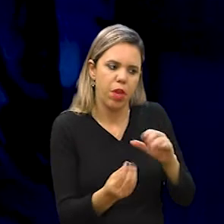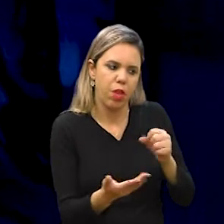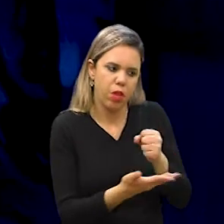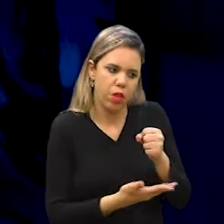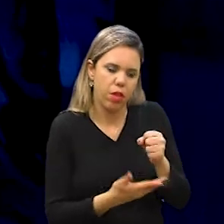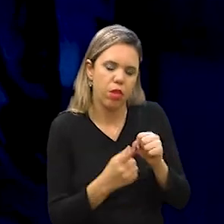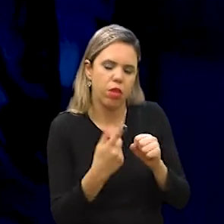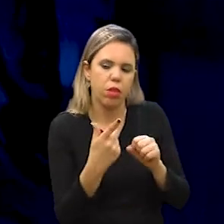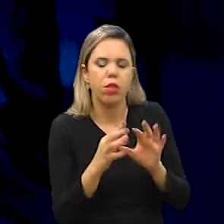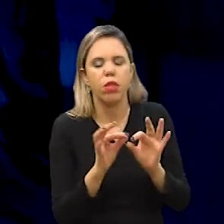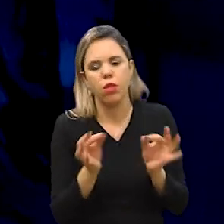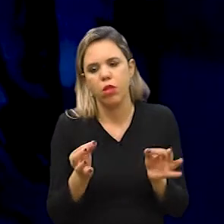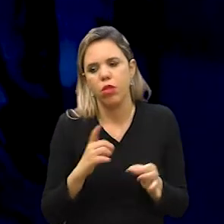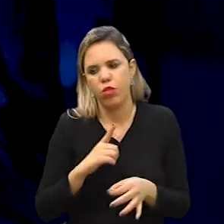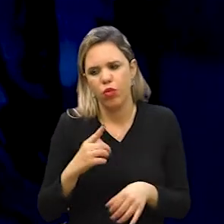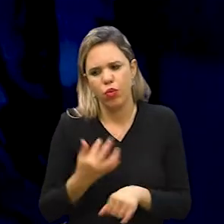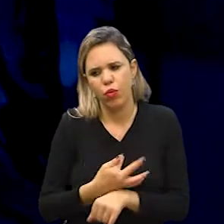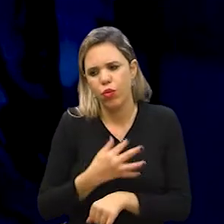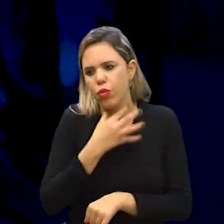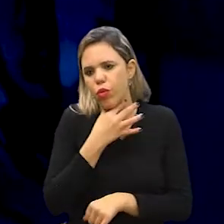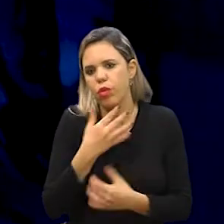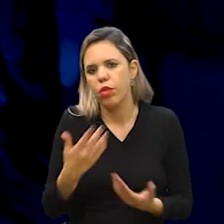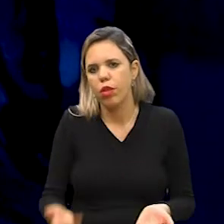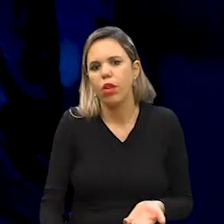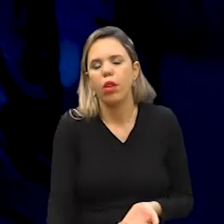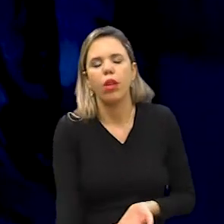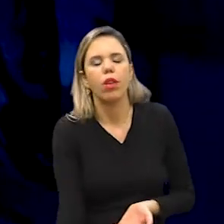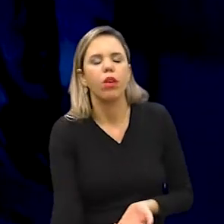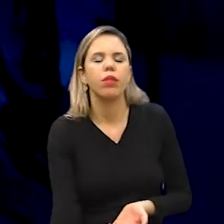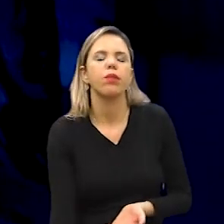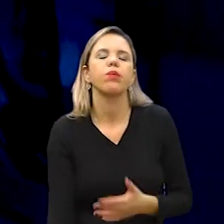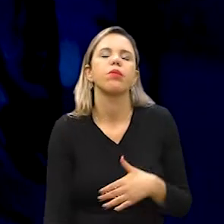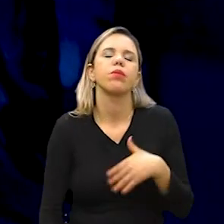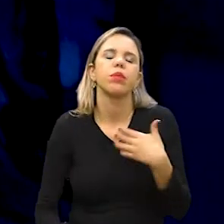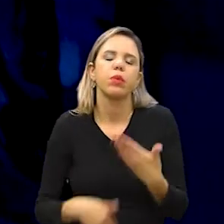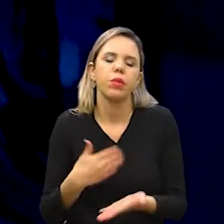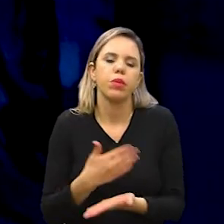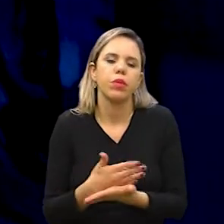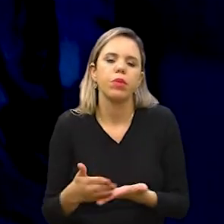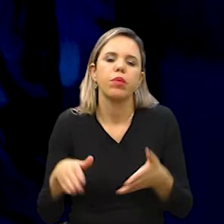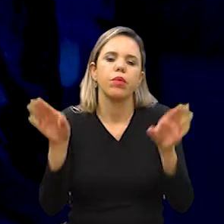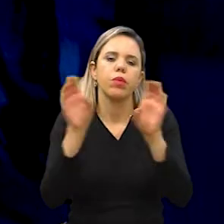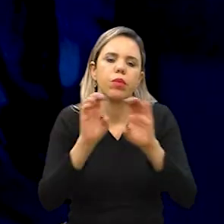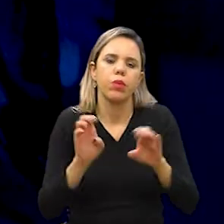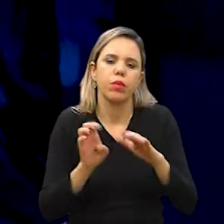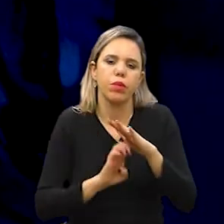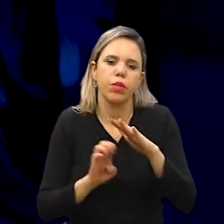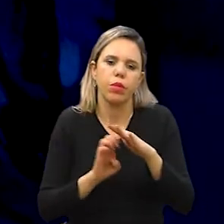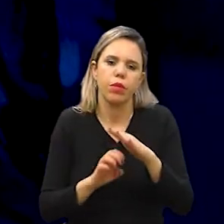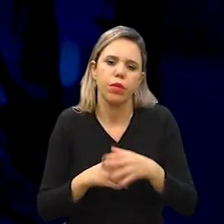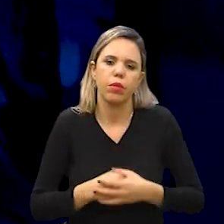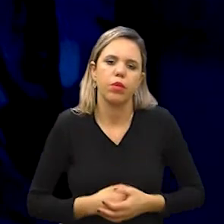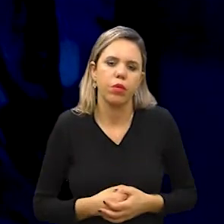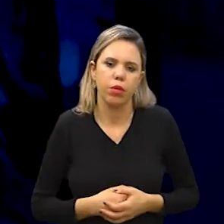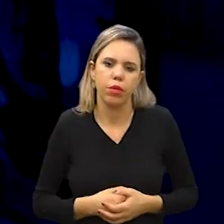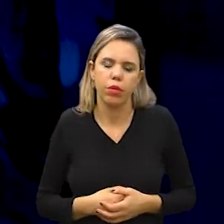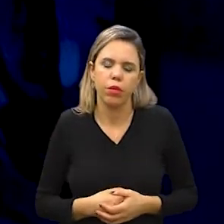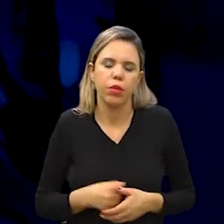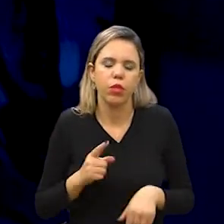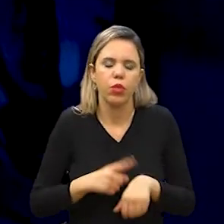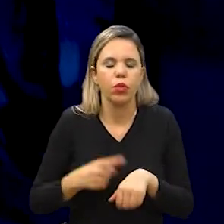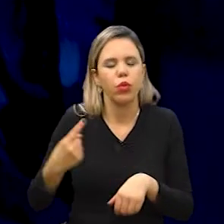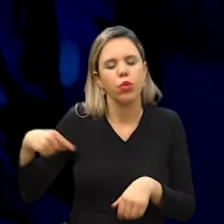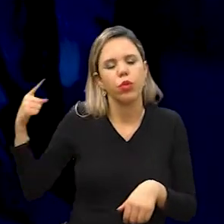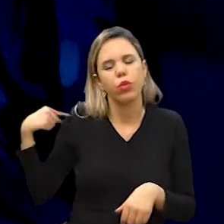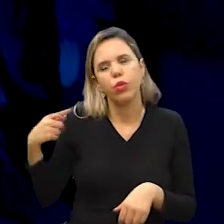isso? Exatamente. Eu tinha uma dor como franqueado. E eu comecei a estruturar a empresa.